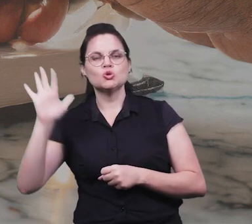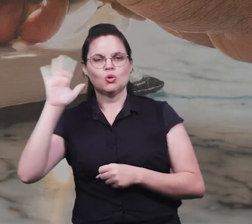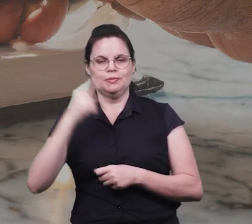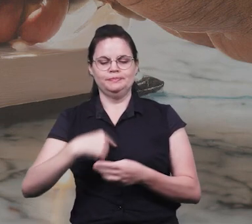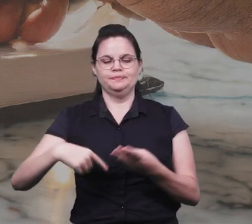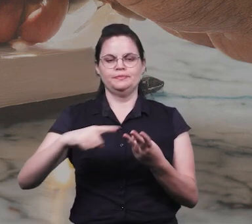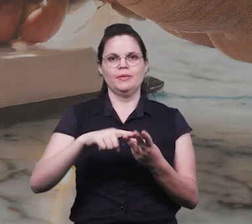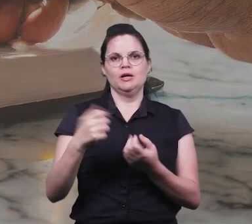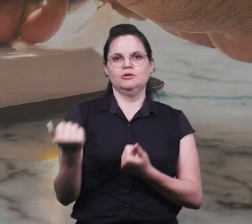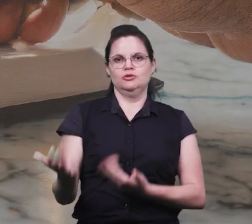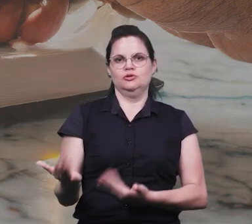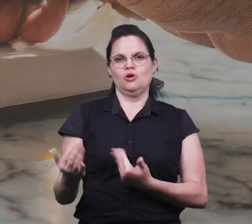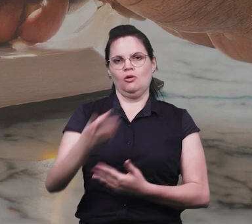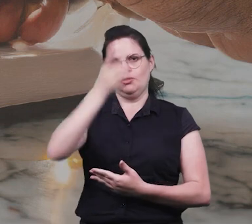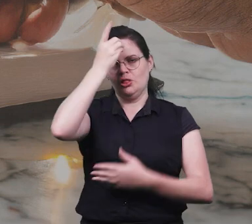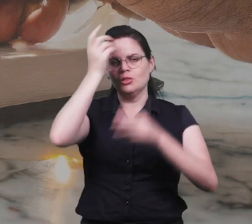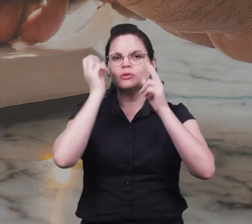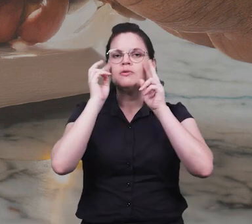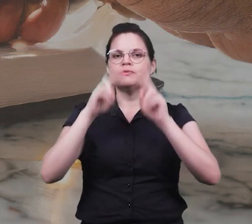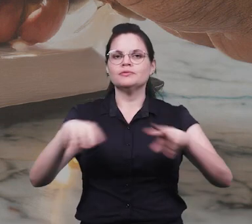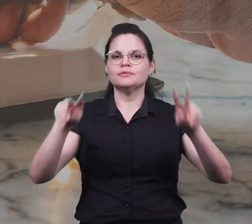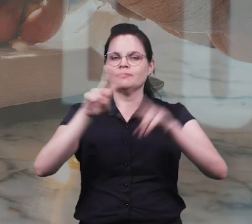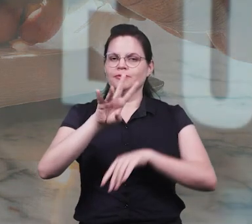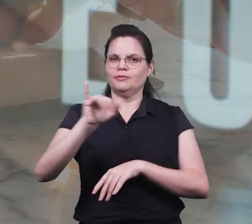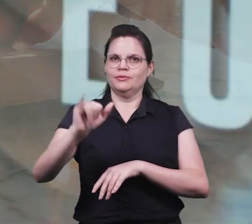os vossos mancebos terão visões.